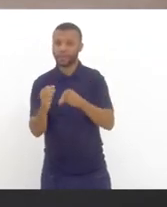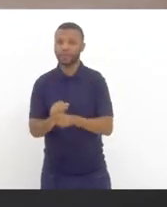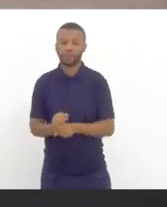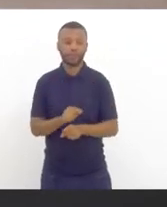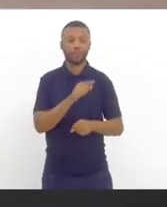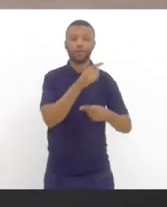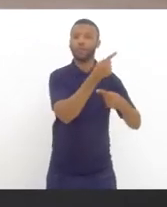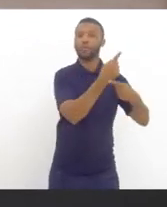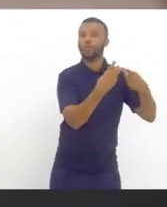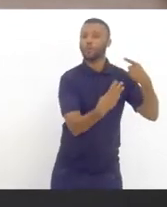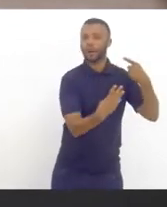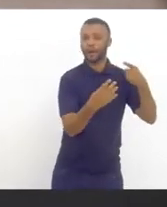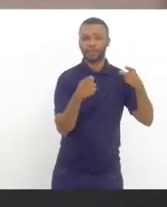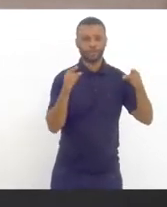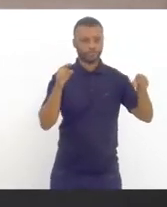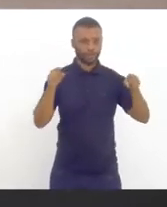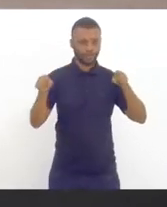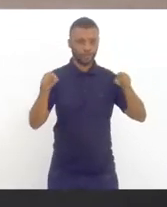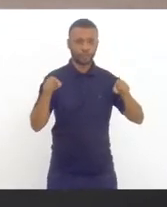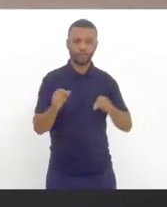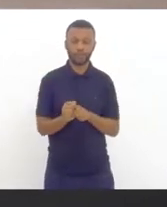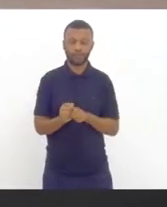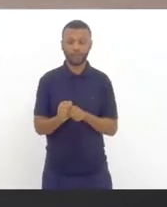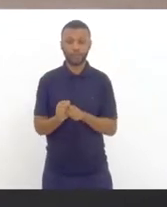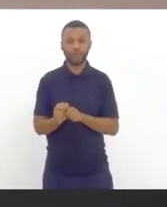essa questão já está